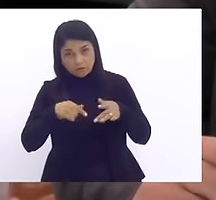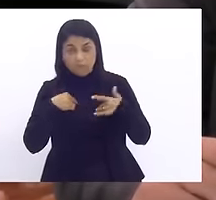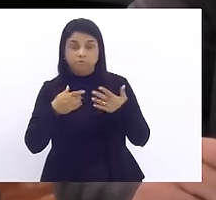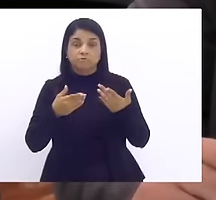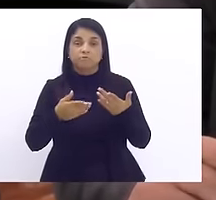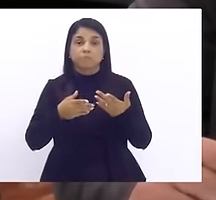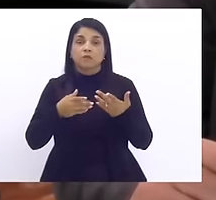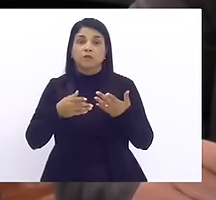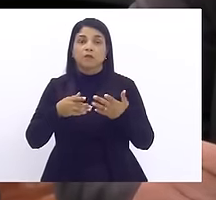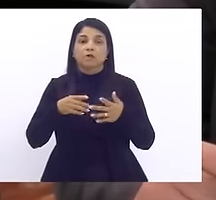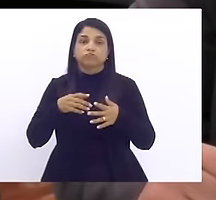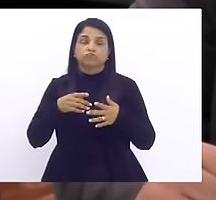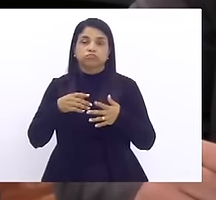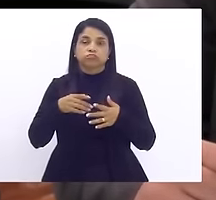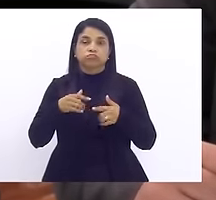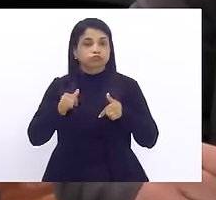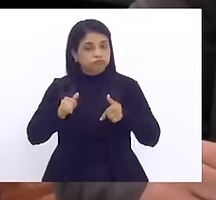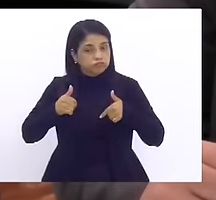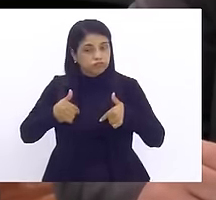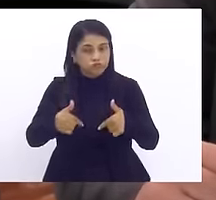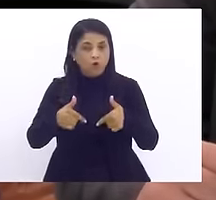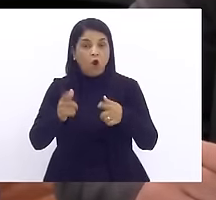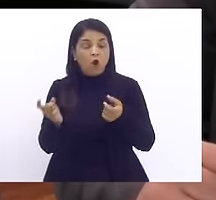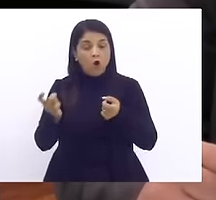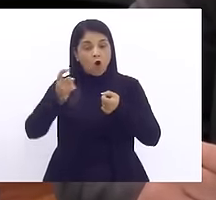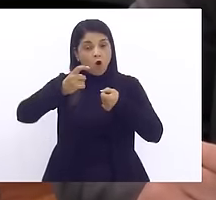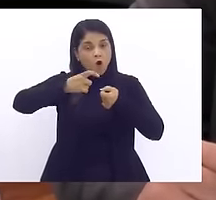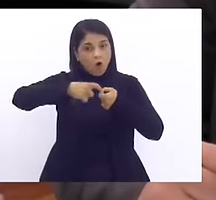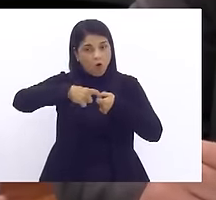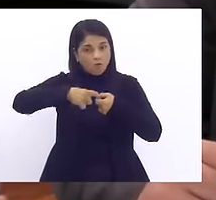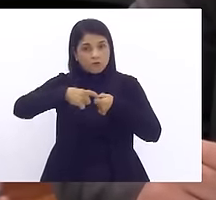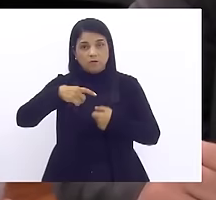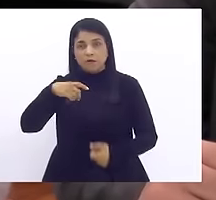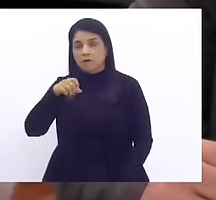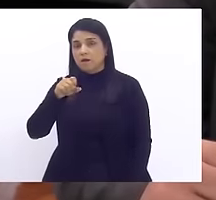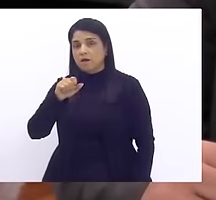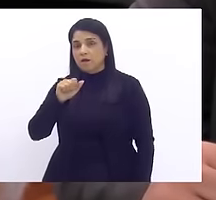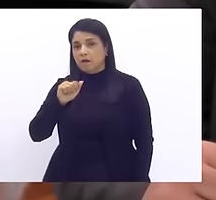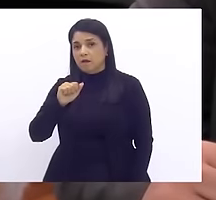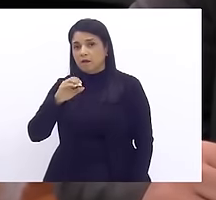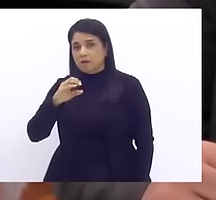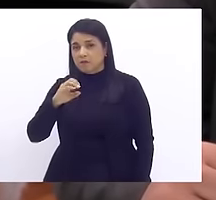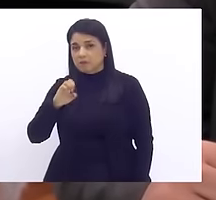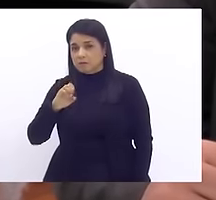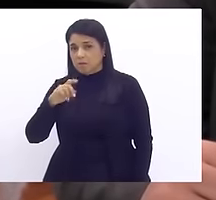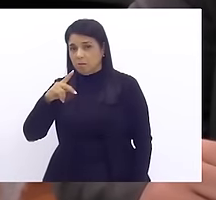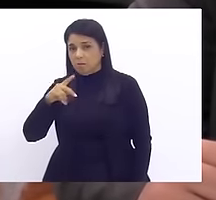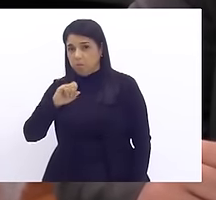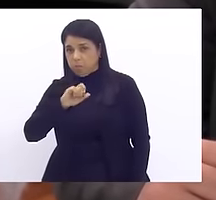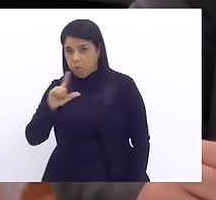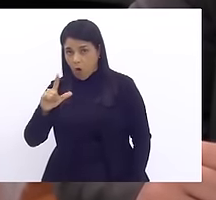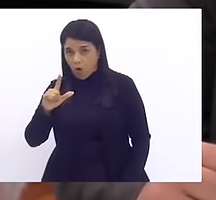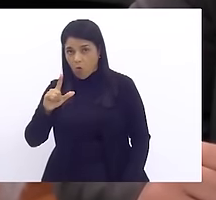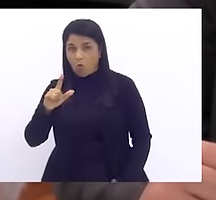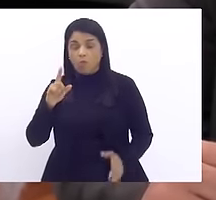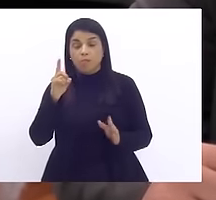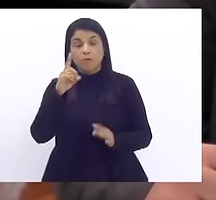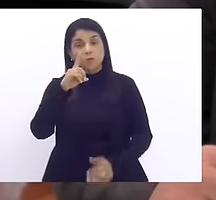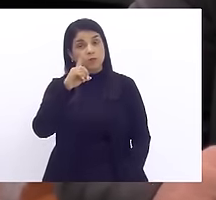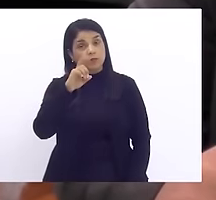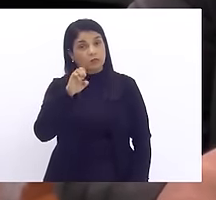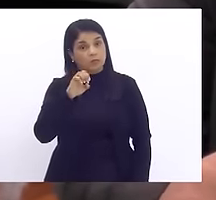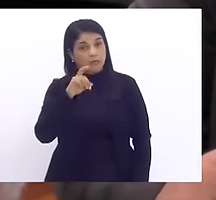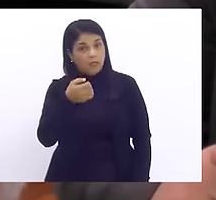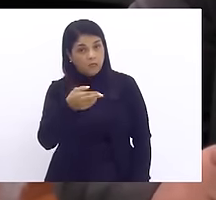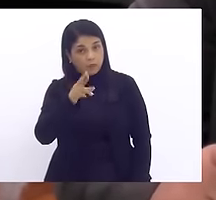quando a operação ela se dá por força do convênio com acepol dos valores auferidos pelo Detro a repasse de 15% do